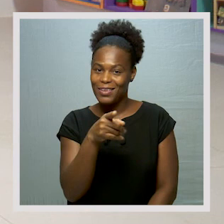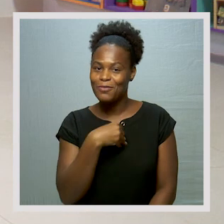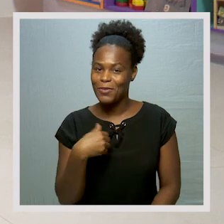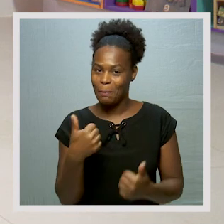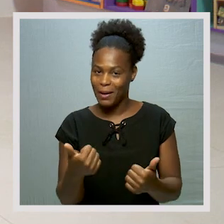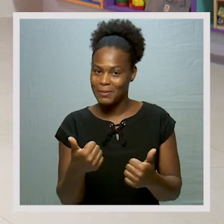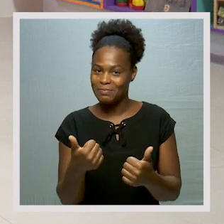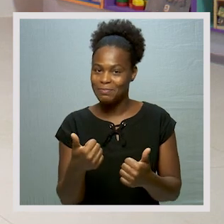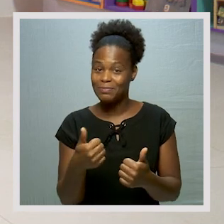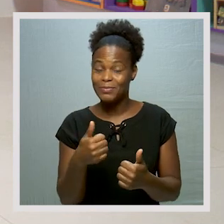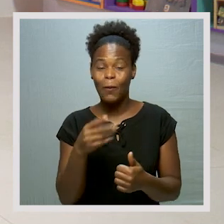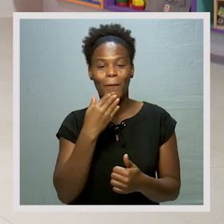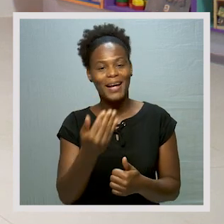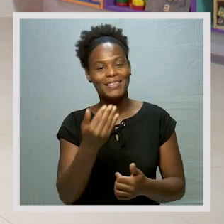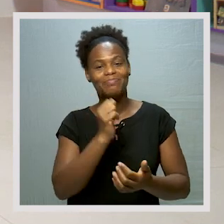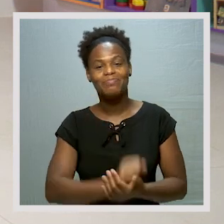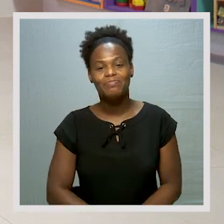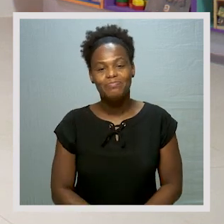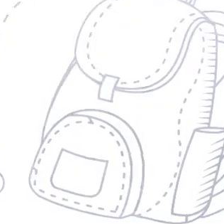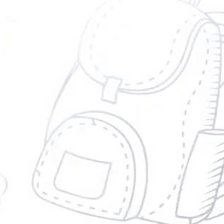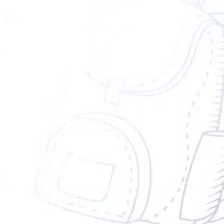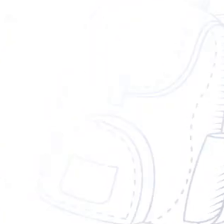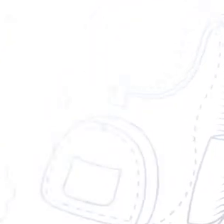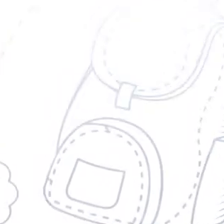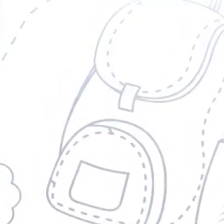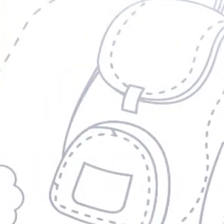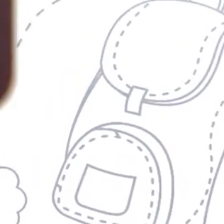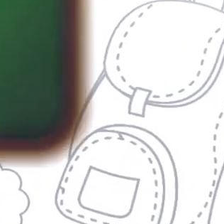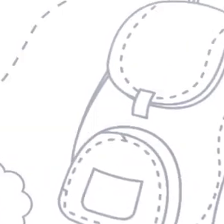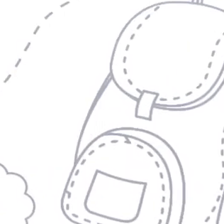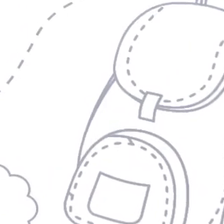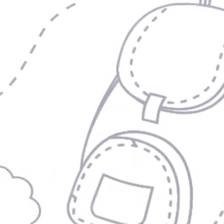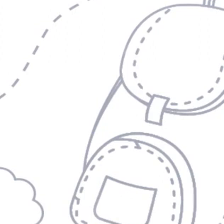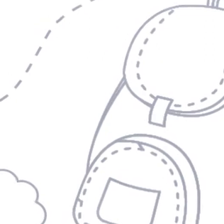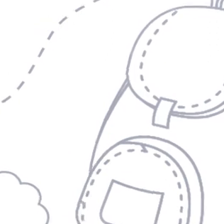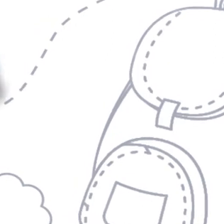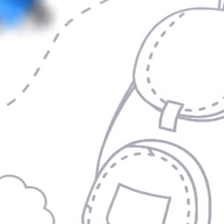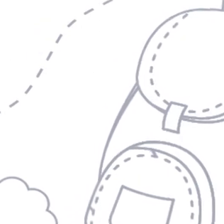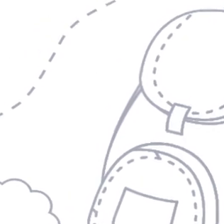Até lá, fiquem bem e obrigada.